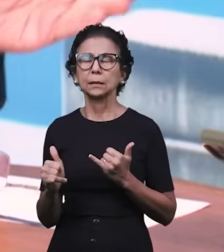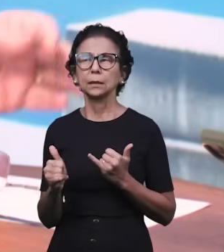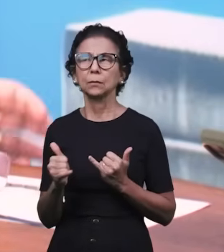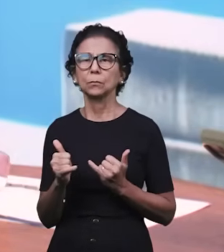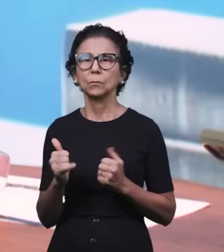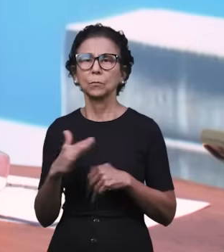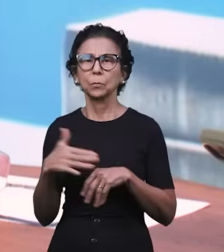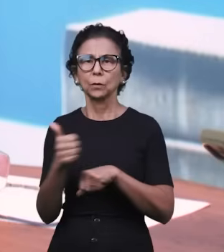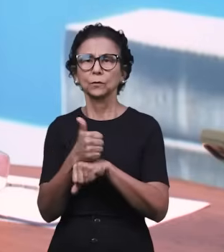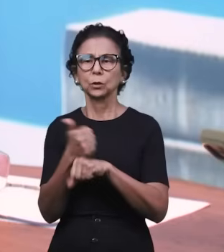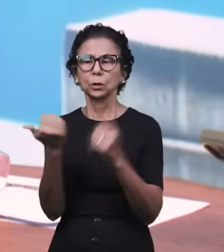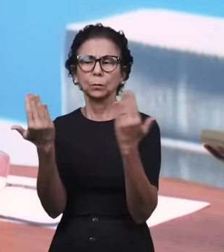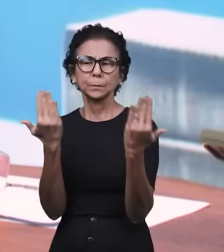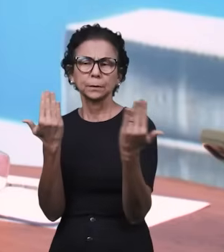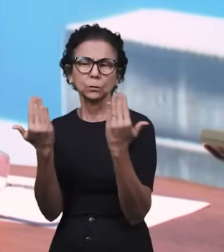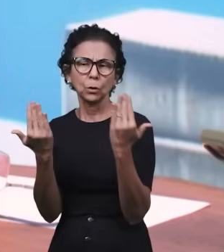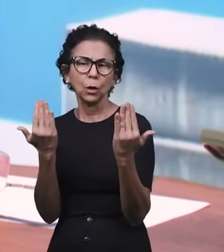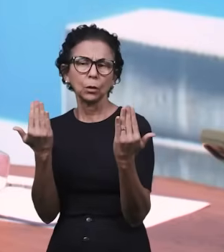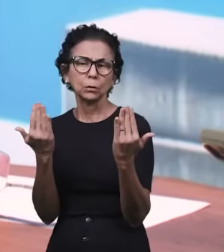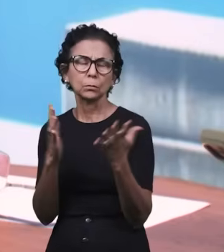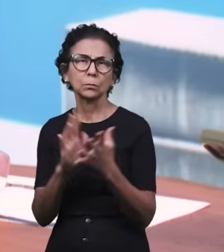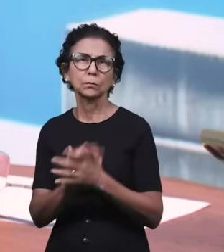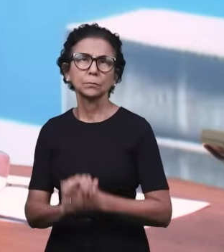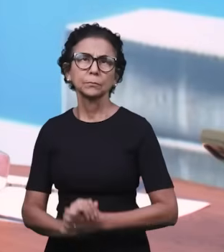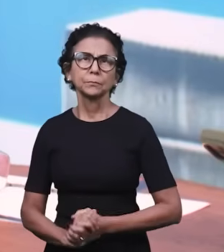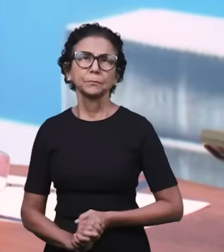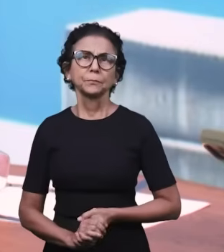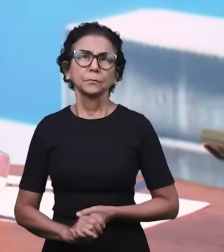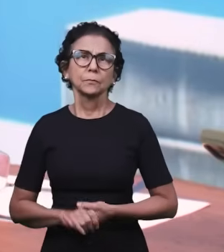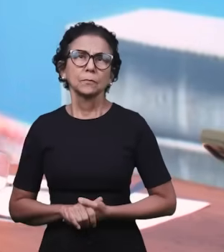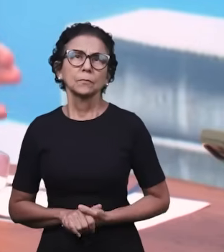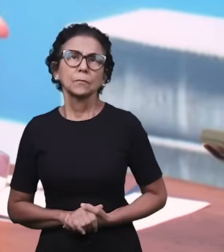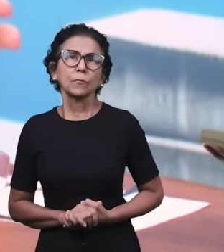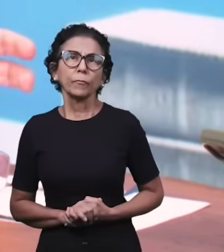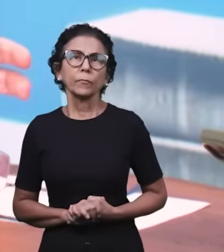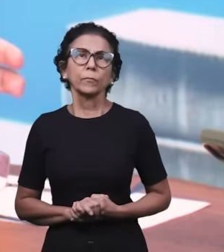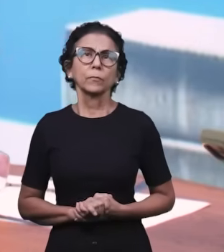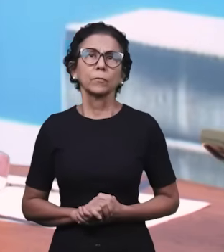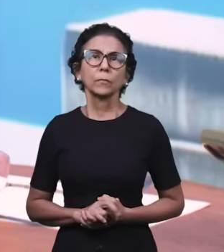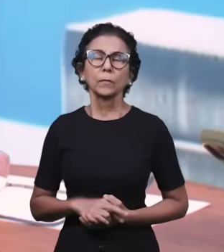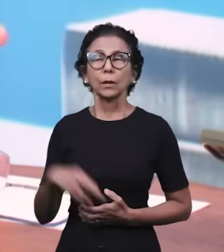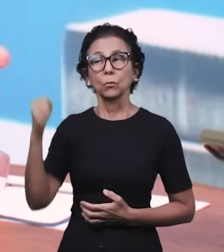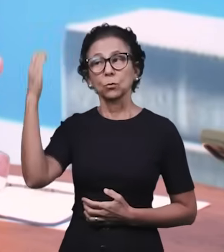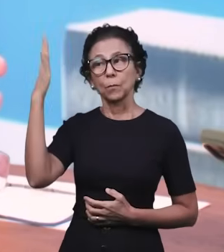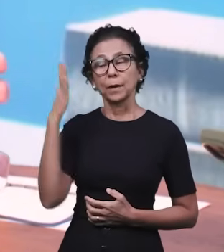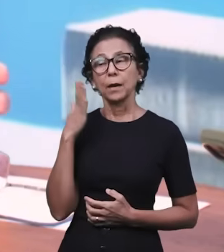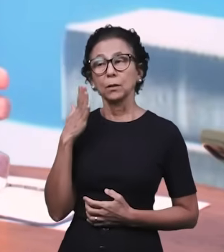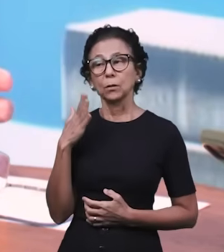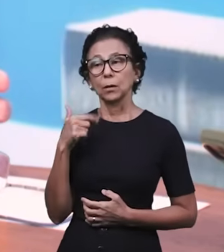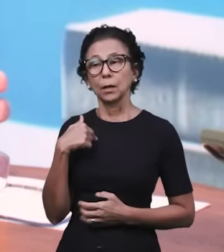fui e falei com o pastor, o senhor me revelou, isso está acontecendo. E tomou-se uma ação, não deixou